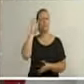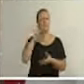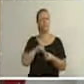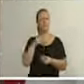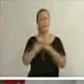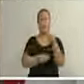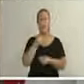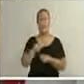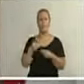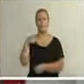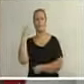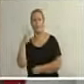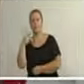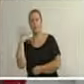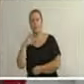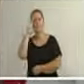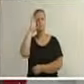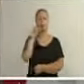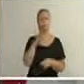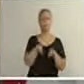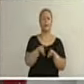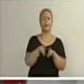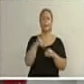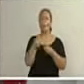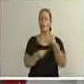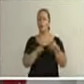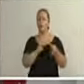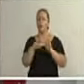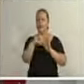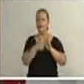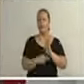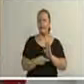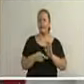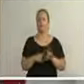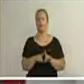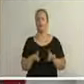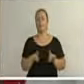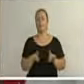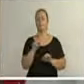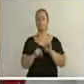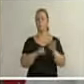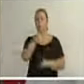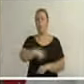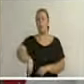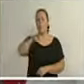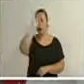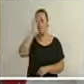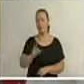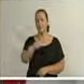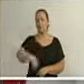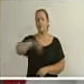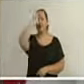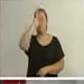exercício do discernimento de cada cidadão. Afinal de contas, nós não estamos isolados aqui em Blumenau do nosso estado ou do nosso